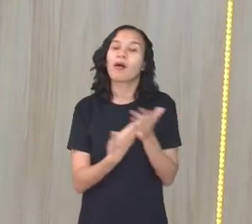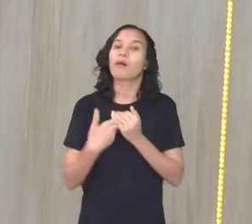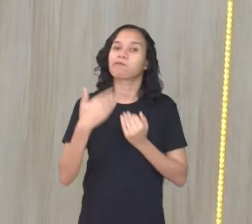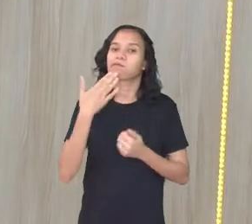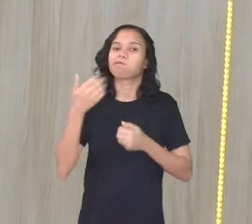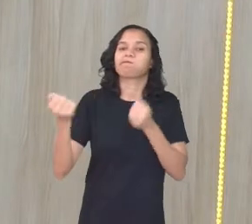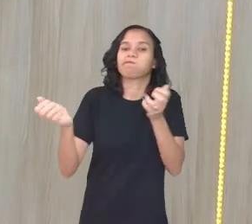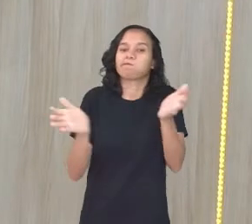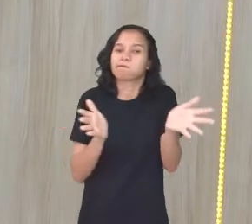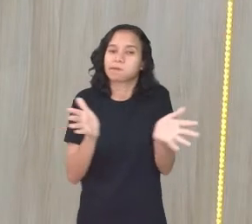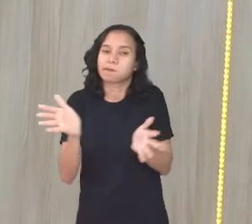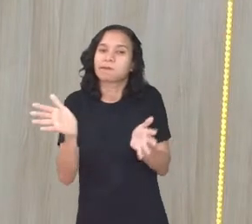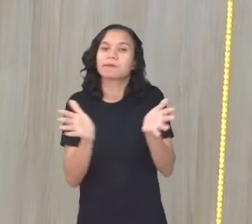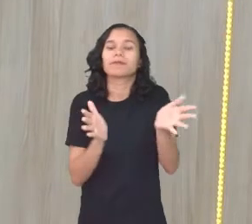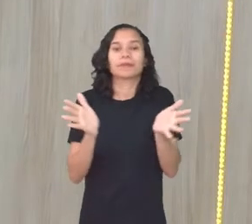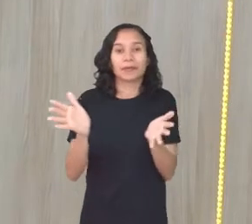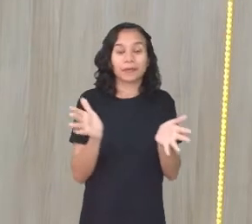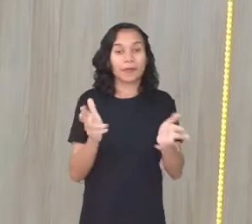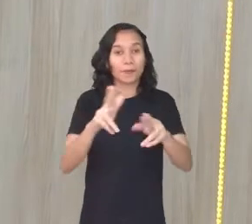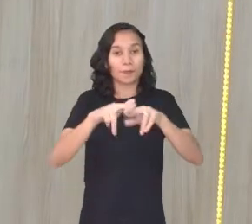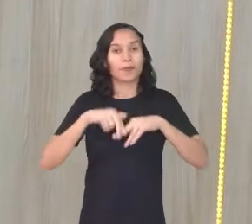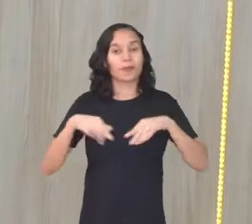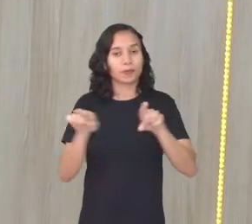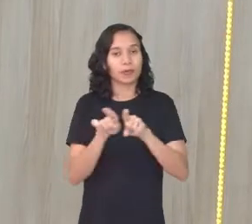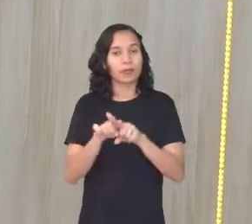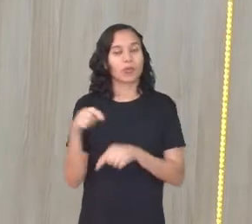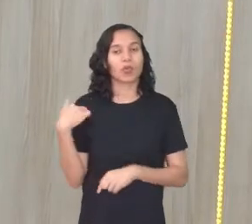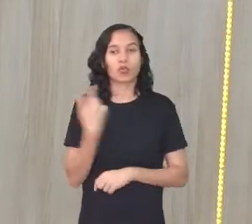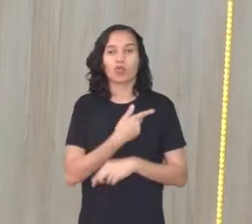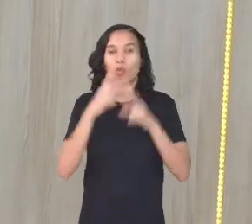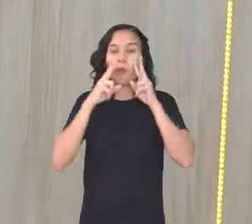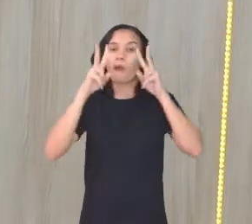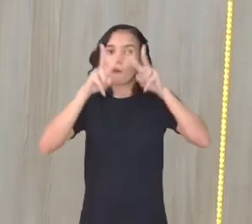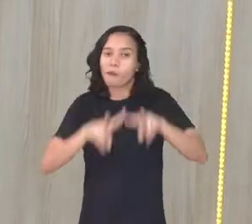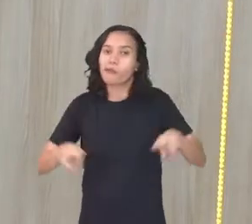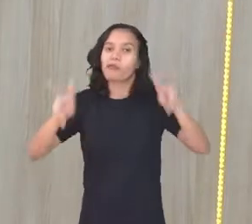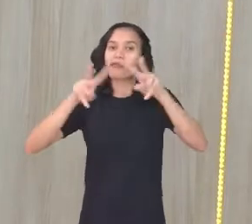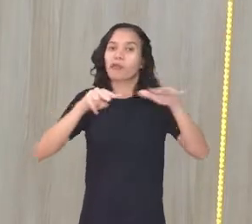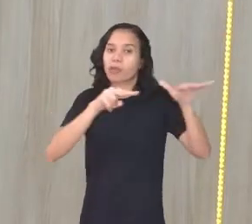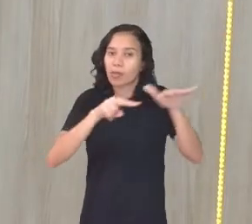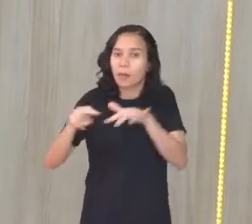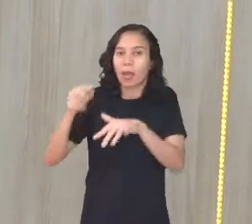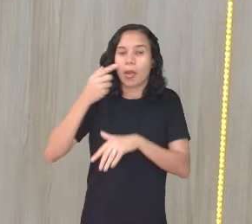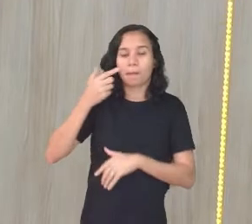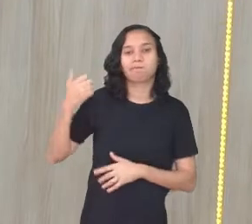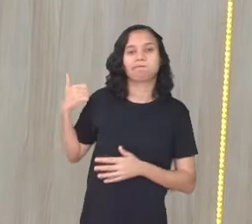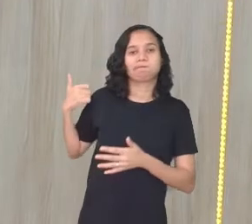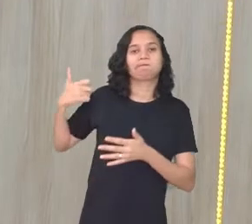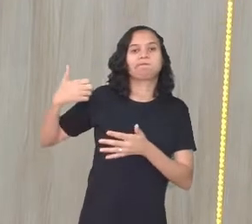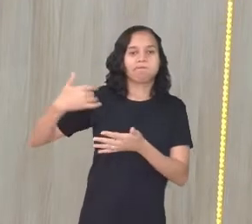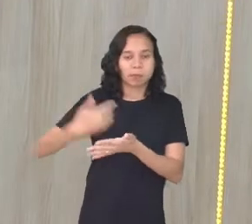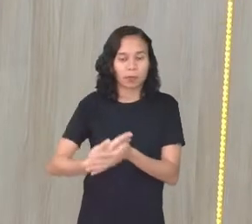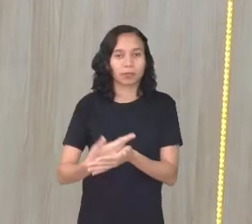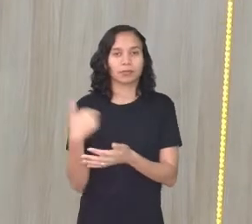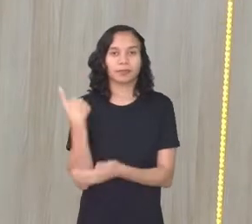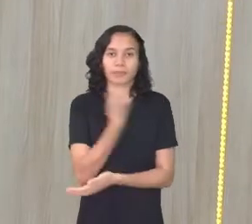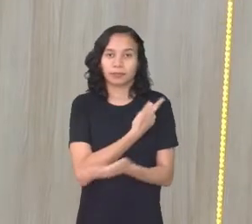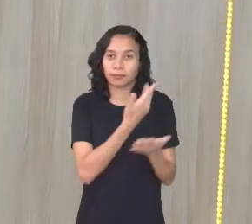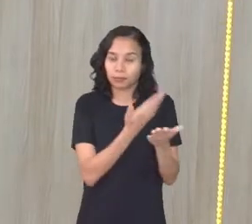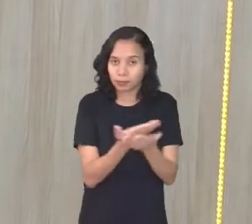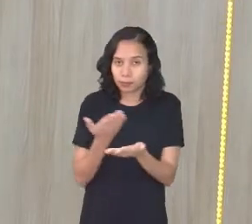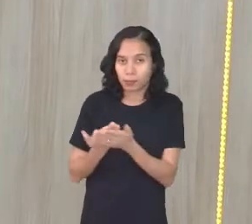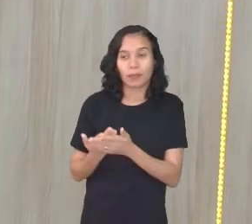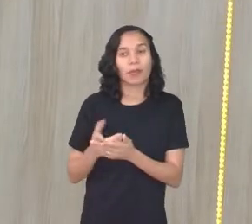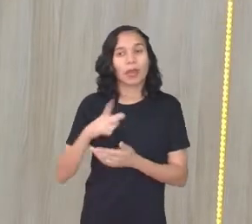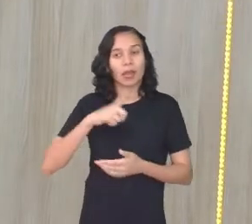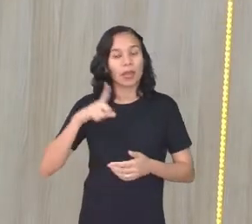aula acessível. E a gente viu nessa última semana, nas nossas aulas, que a